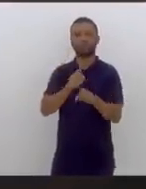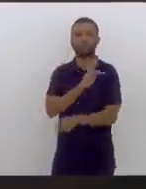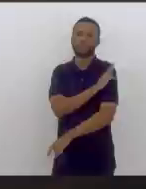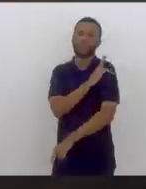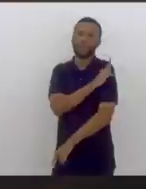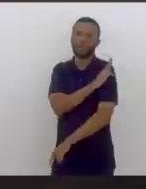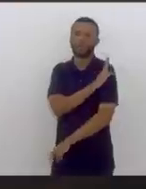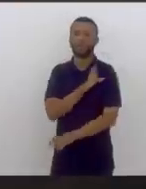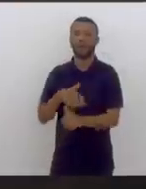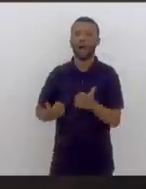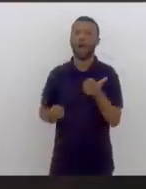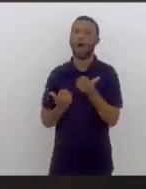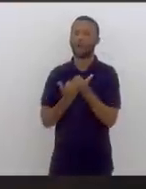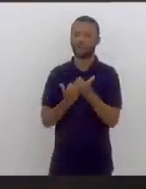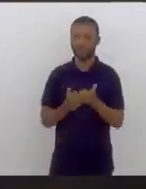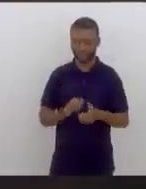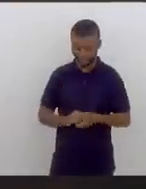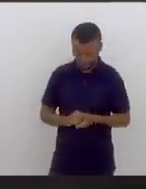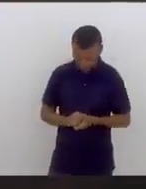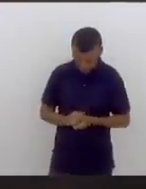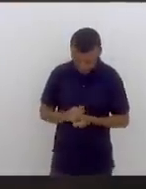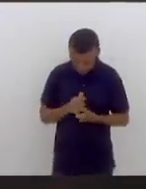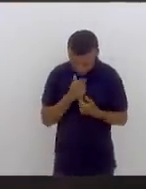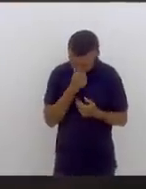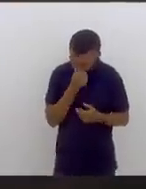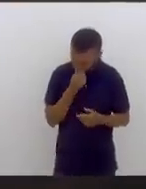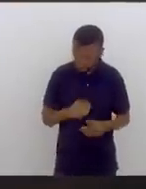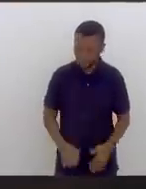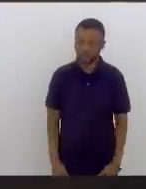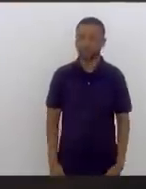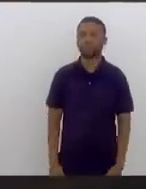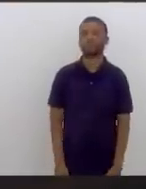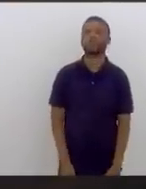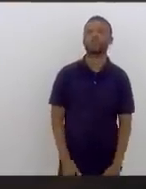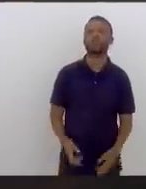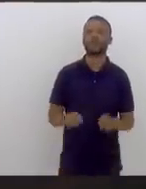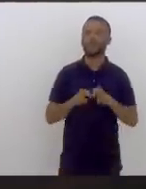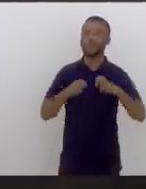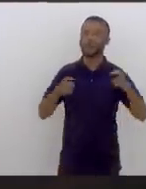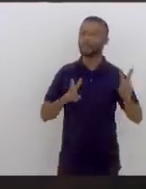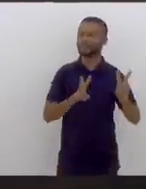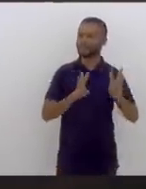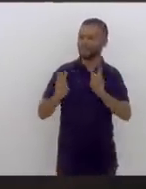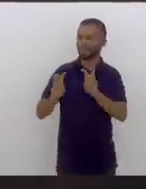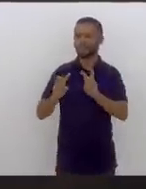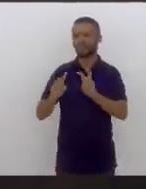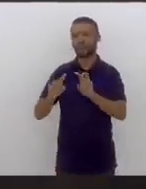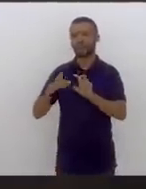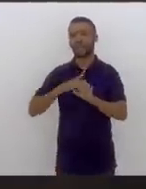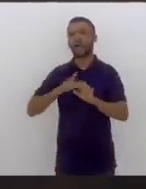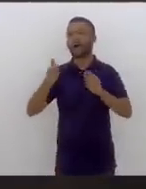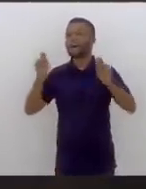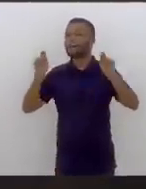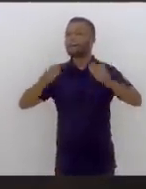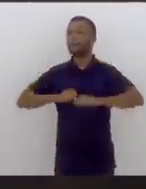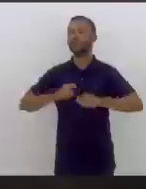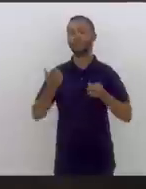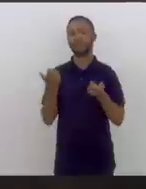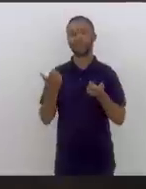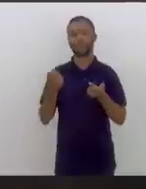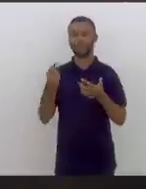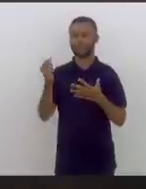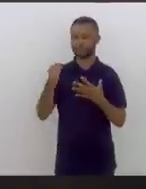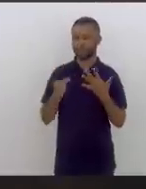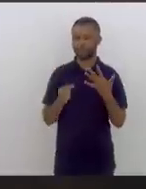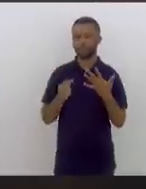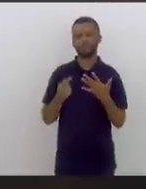para poder auxiliar até deixei para ele bem claro uma mesa de conversação em que seja colocado as possibilidades para a gente chegar